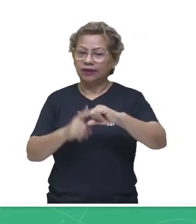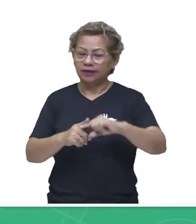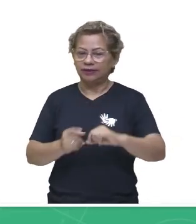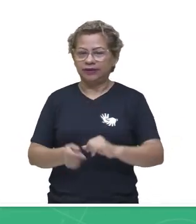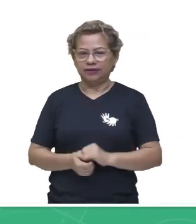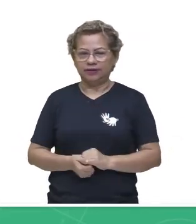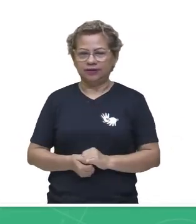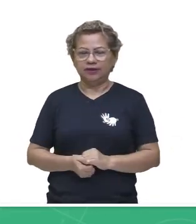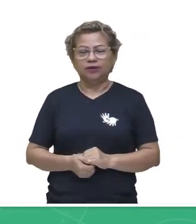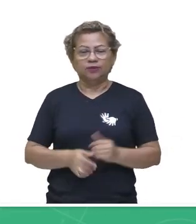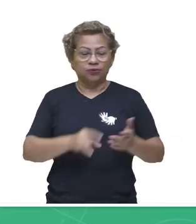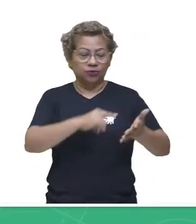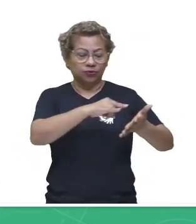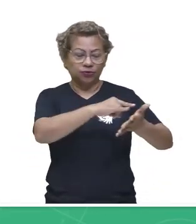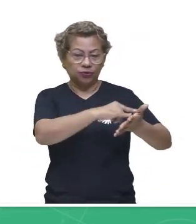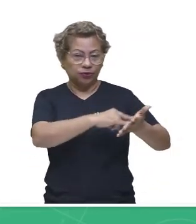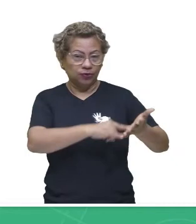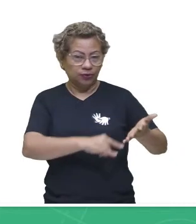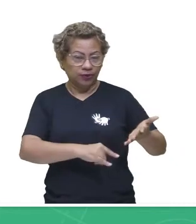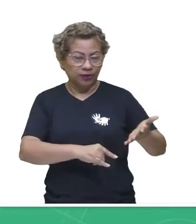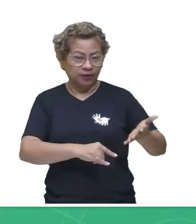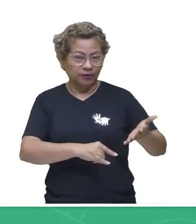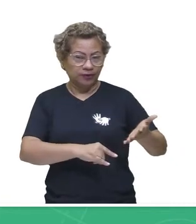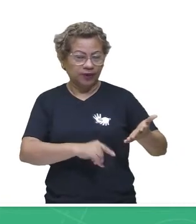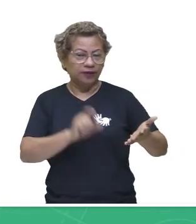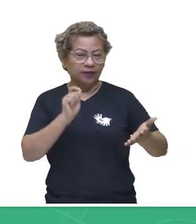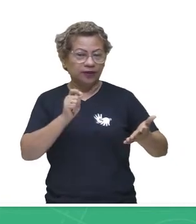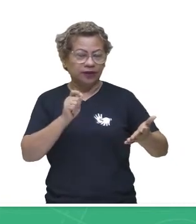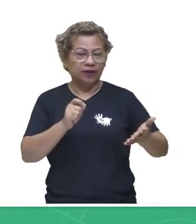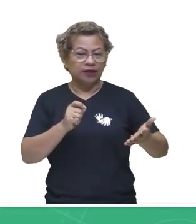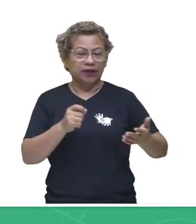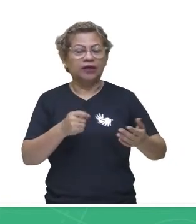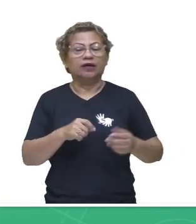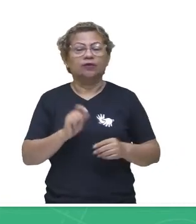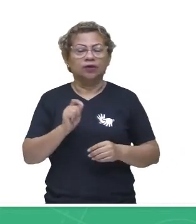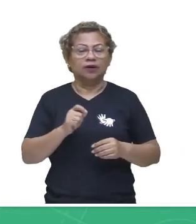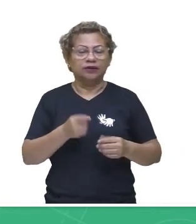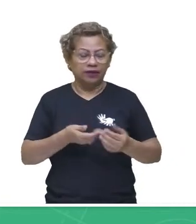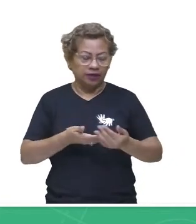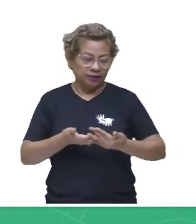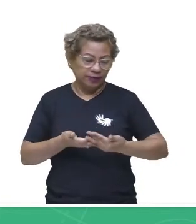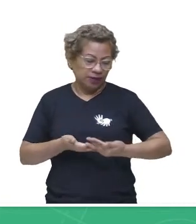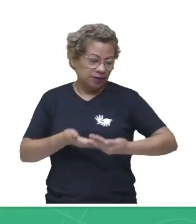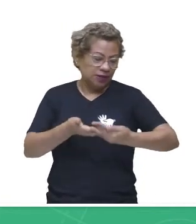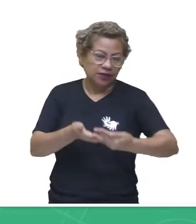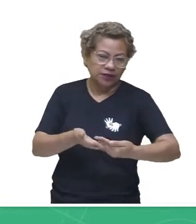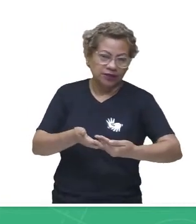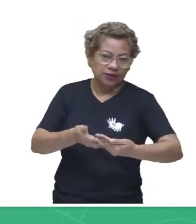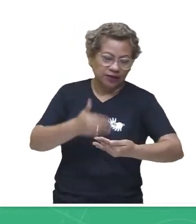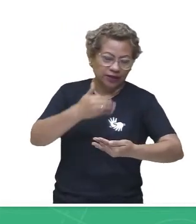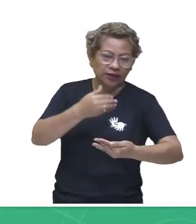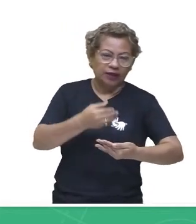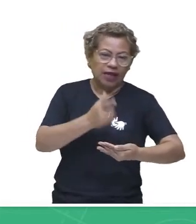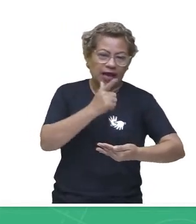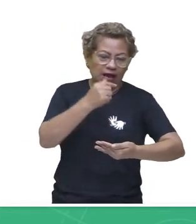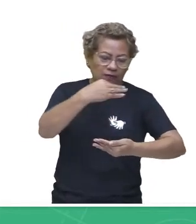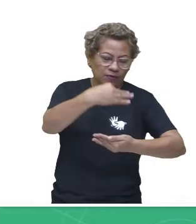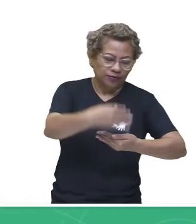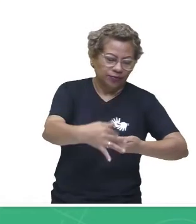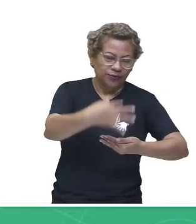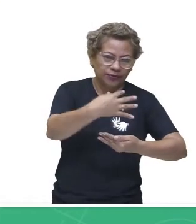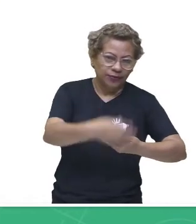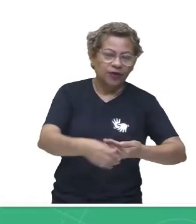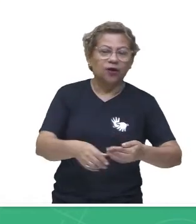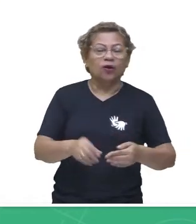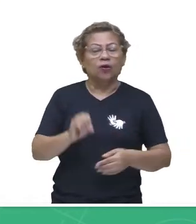batismo, o único casamento que valia era o casamento religioso na Igreja Católica, certo? E a partir da República, o que nós vamos